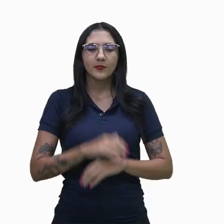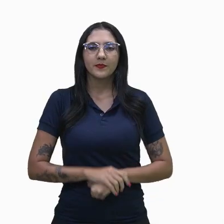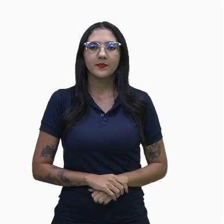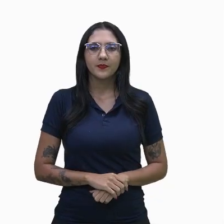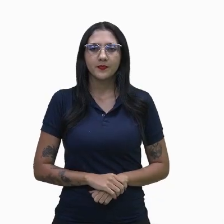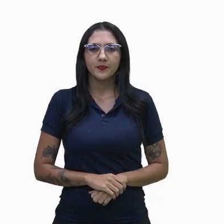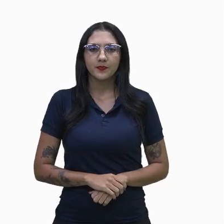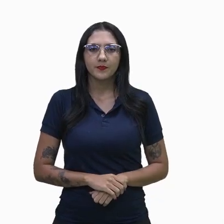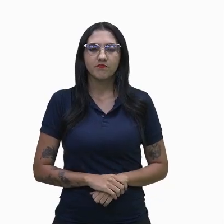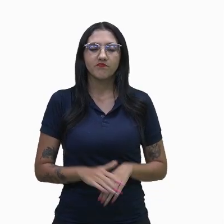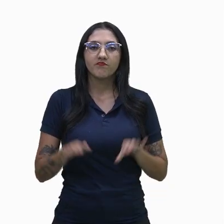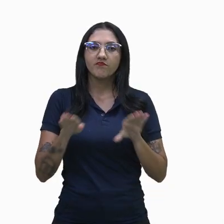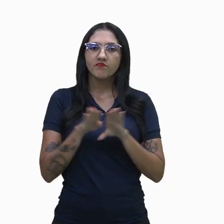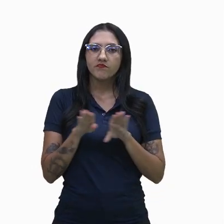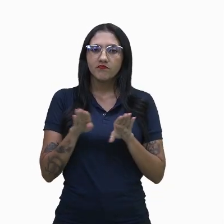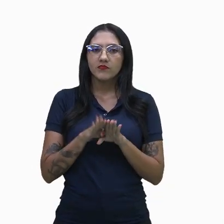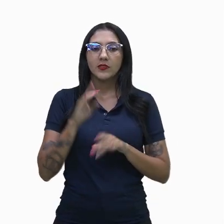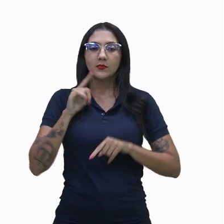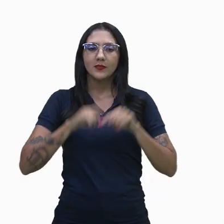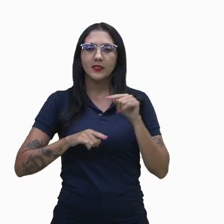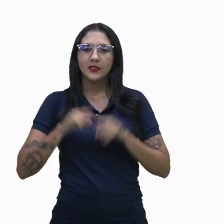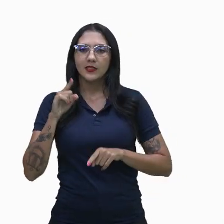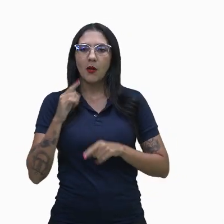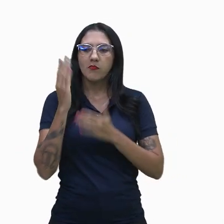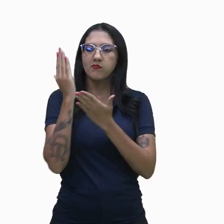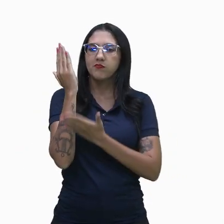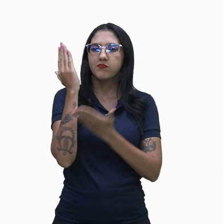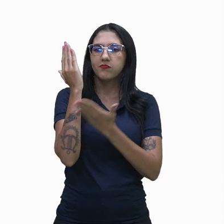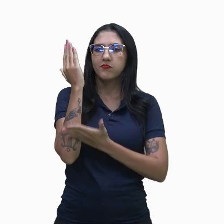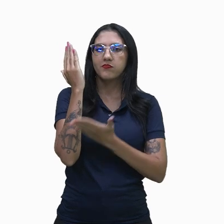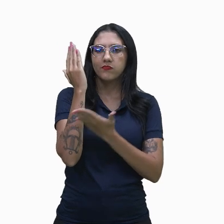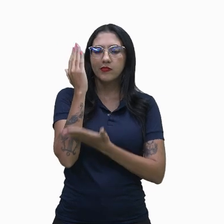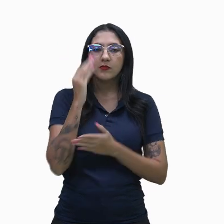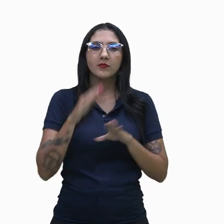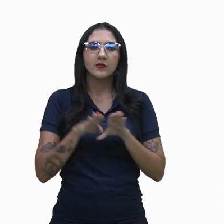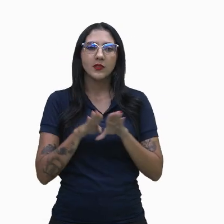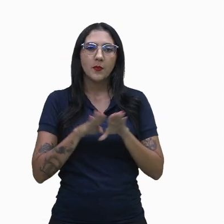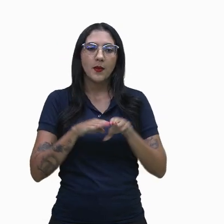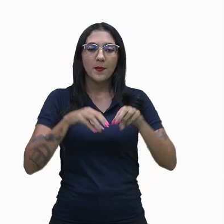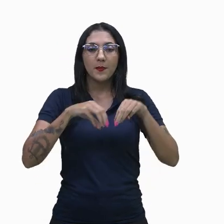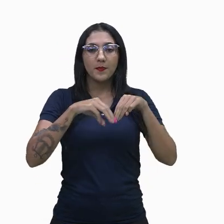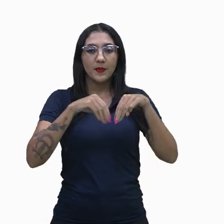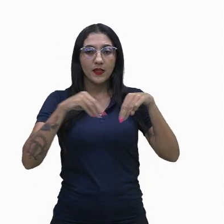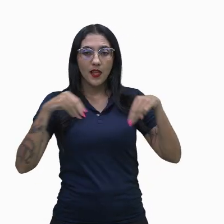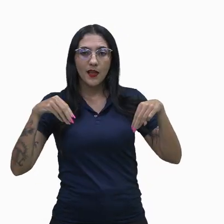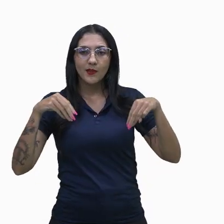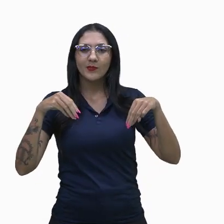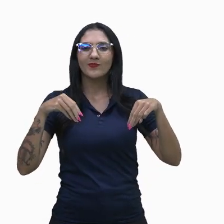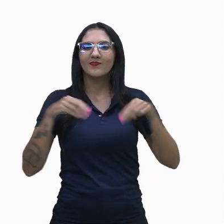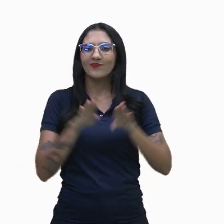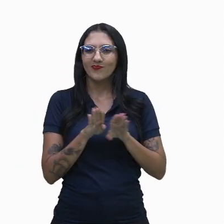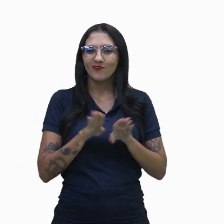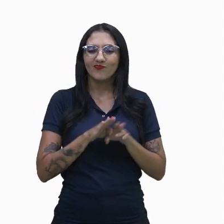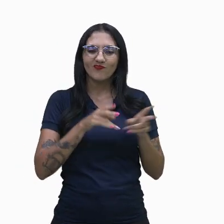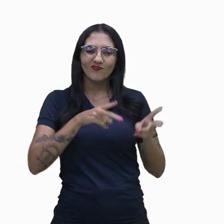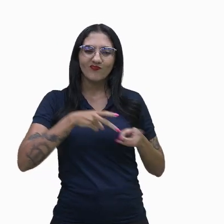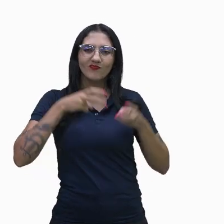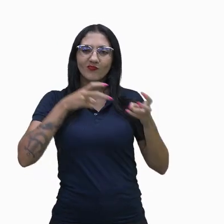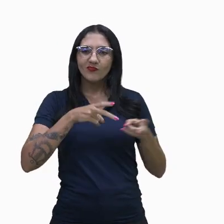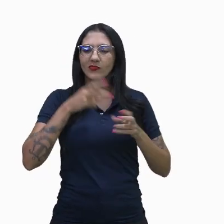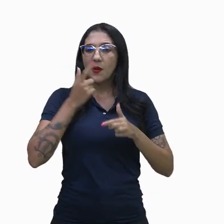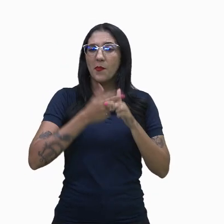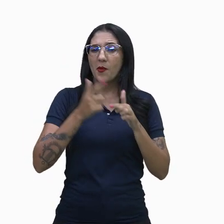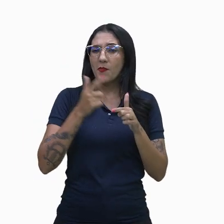madeireira também, com a atividade da mineração, né? Temos também a questão do garimpo ilegal, né, que traz diversos